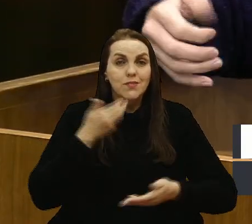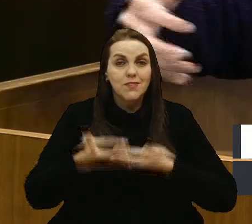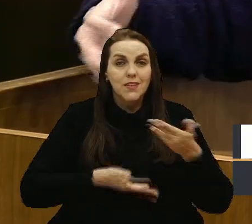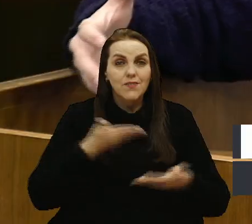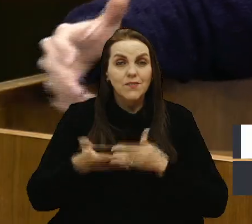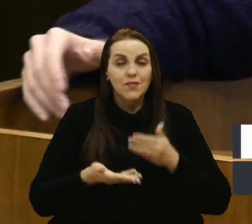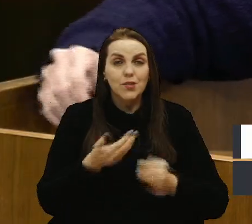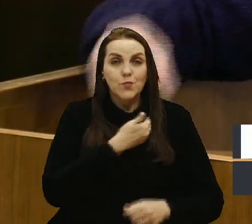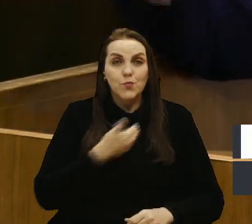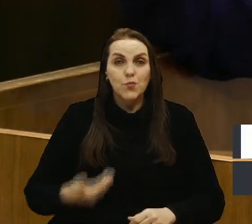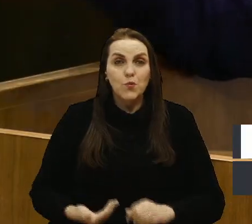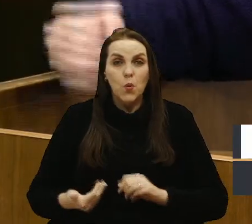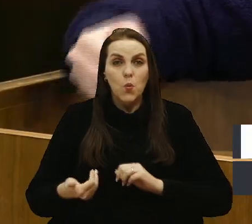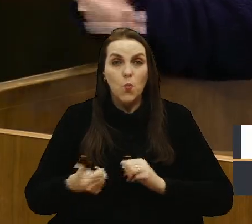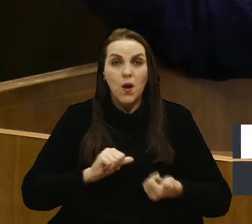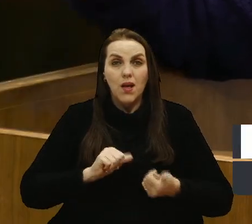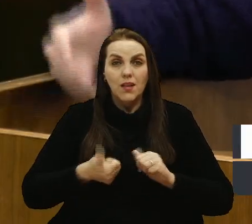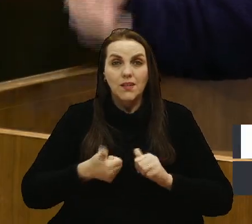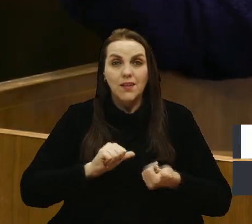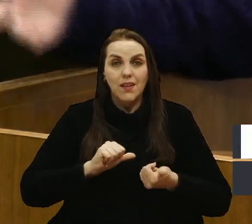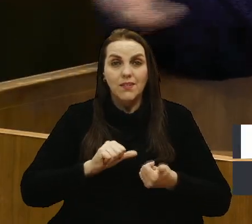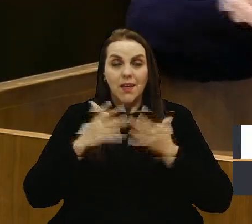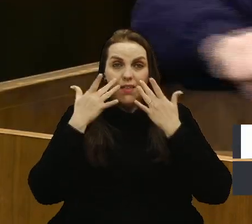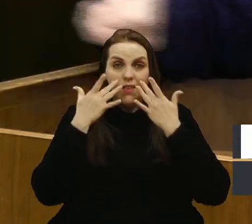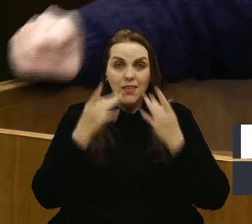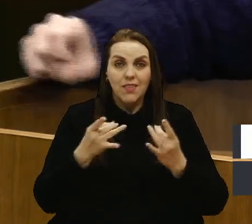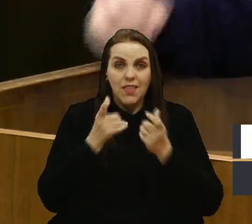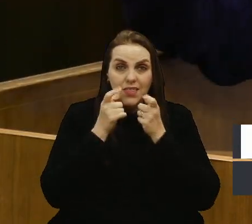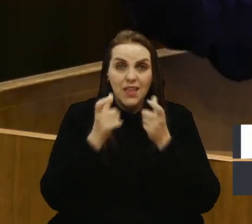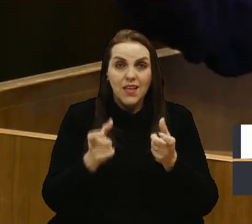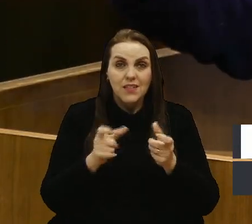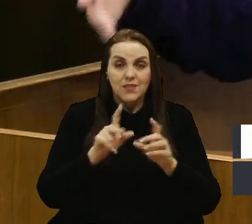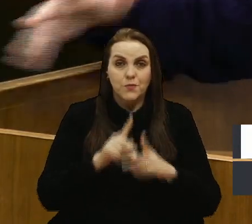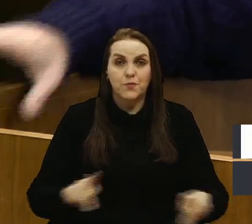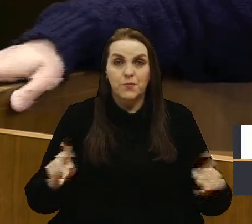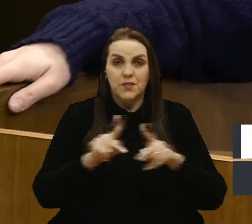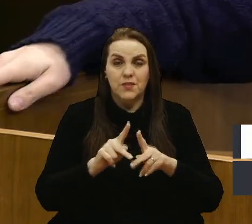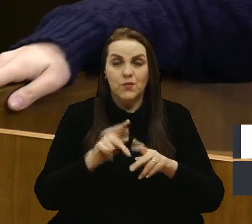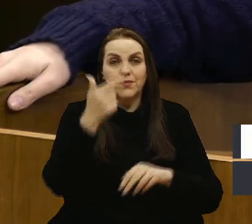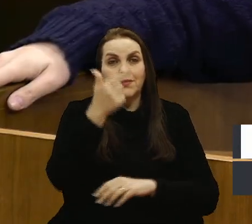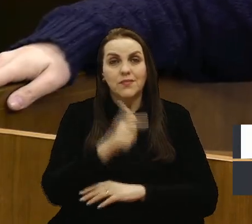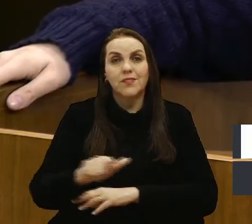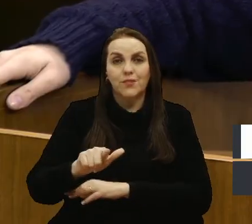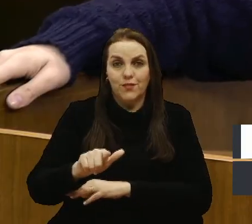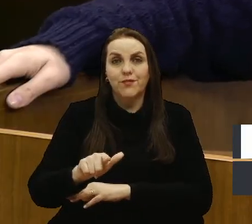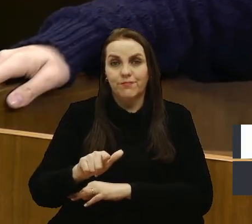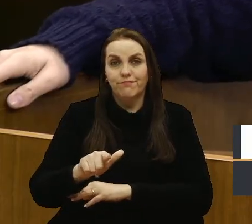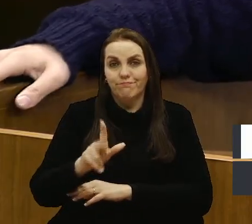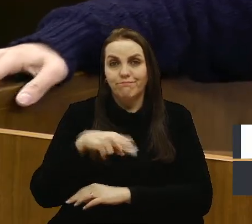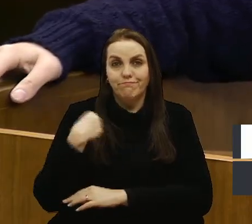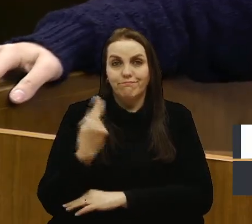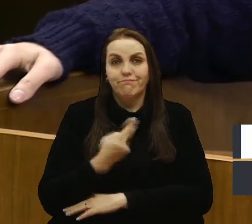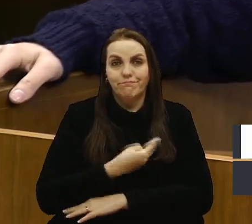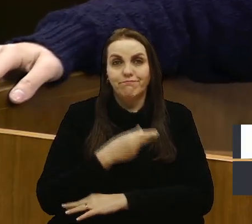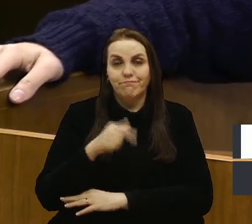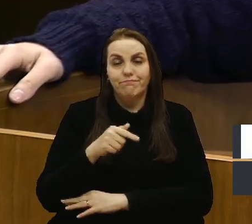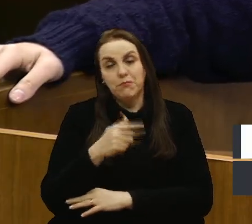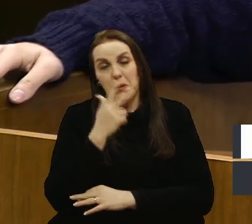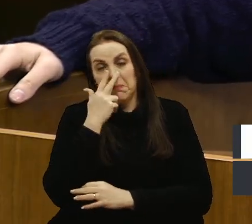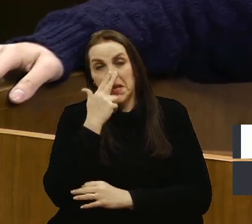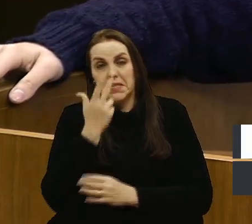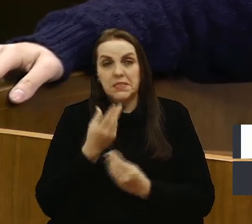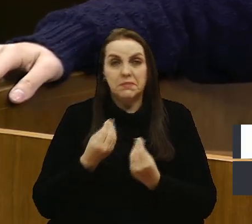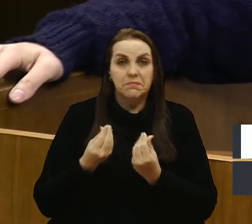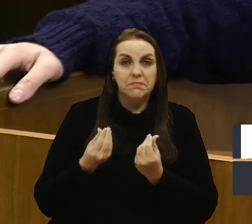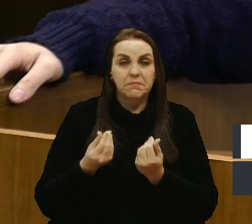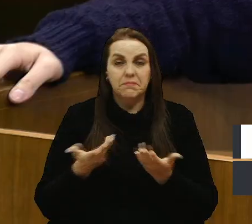de qualidade, que atendam os interesses da população. Mais uma vez, nós parecemos,